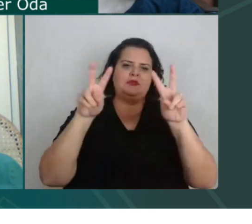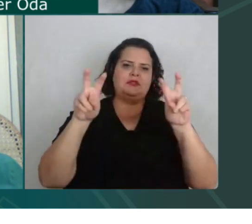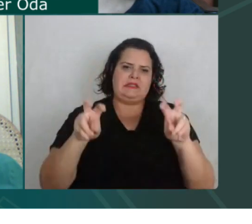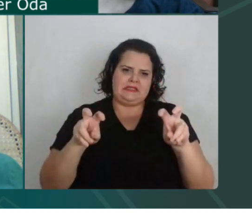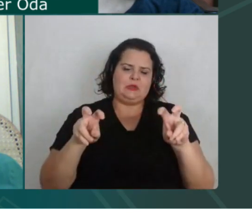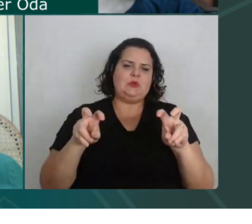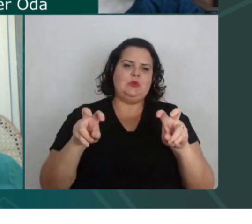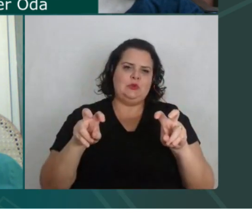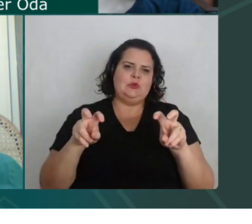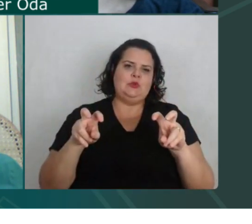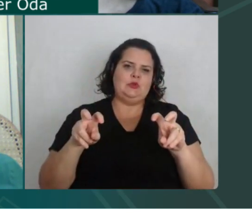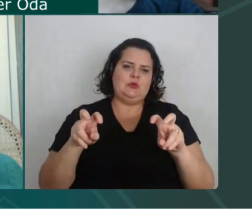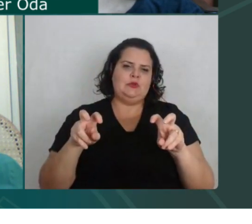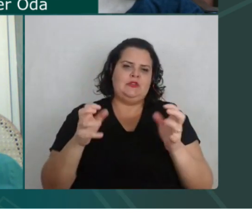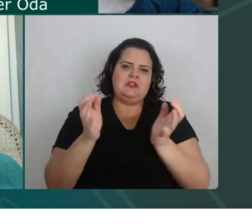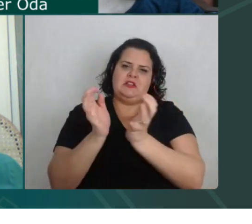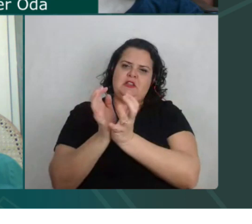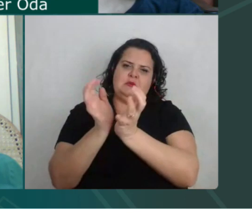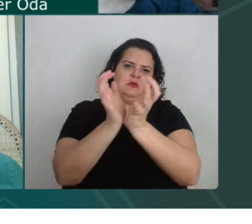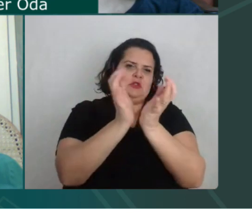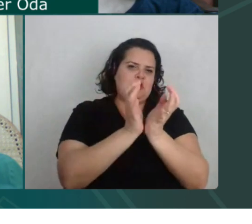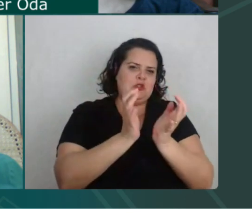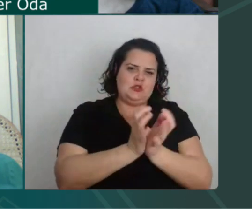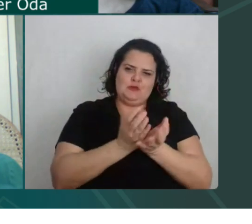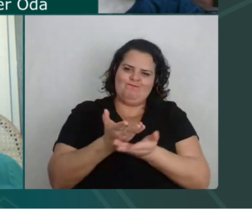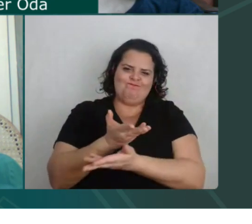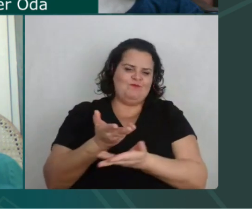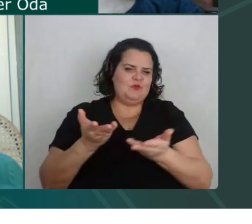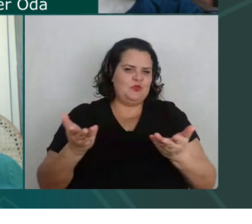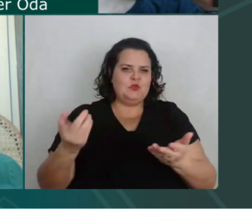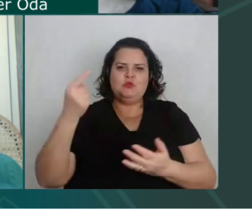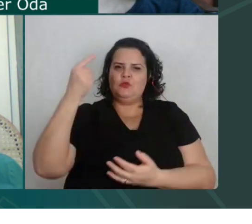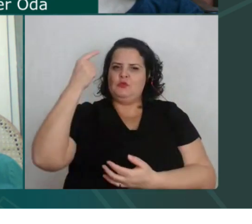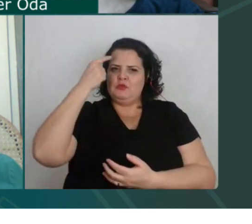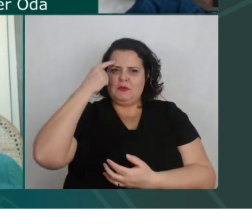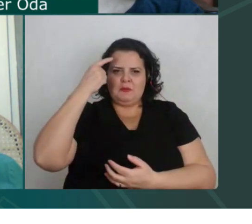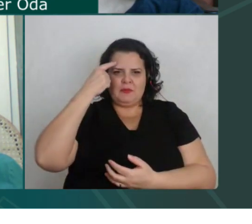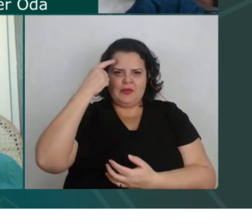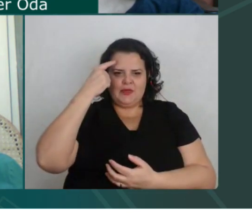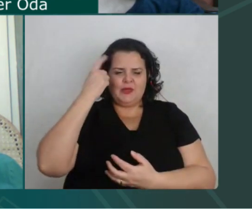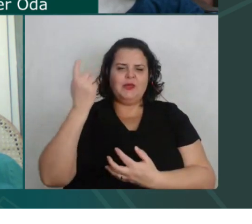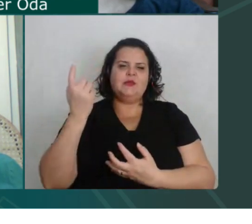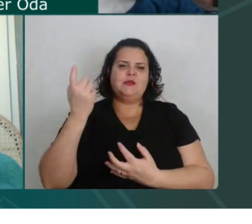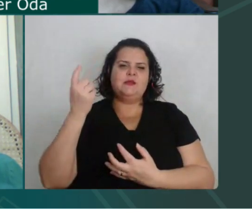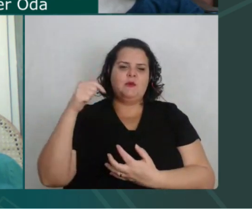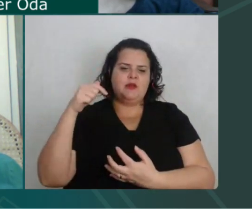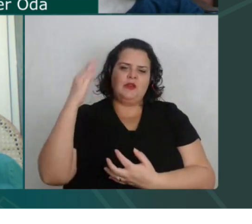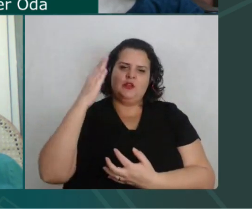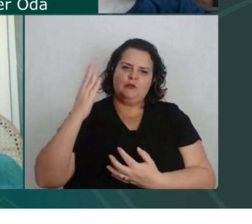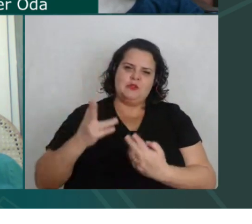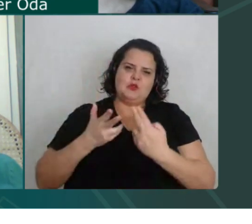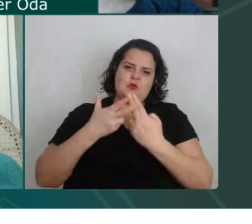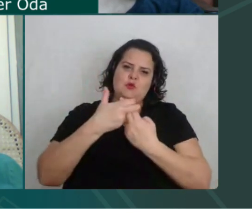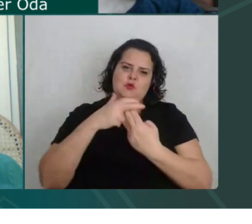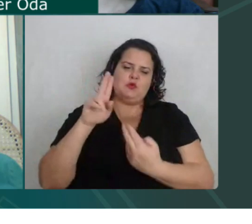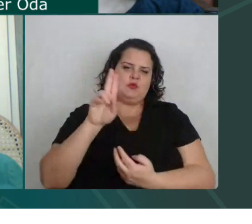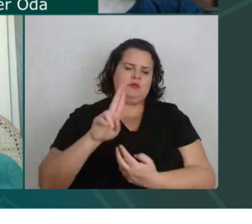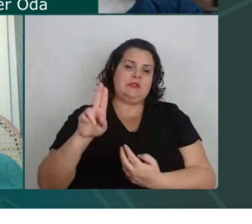desse grupo de professores iminentes, de pensadores da saúde do Brasil, que é a pandemia, SUS e universidade. É